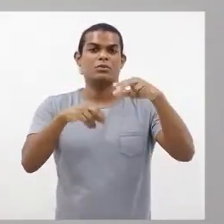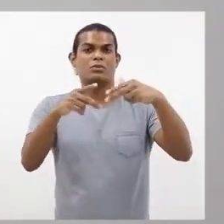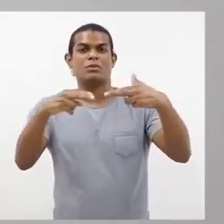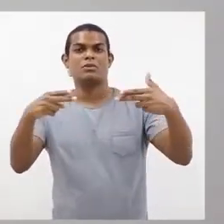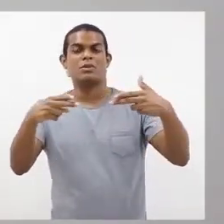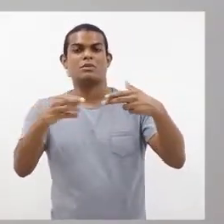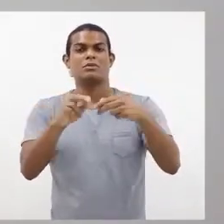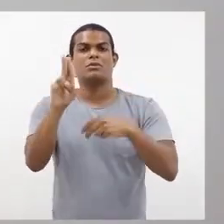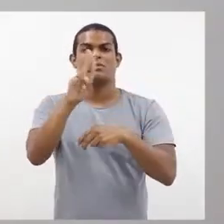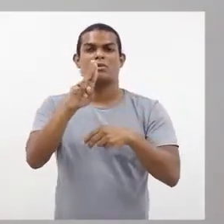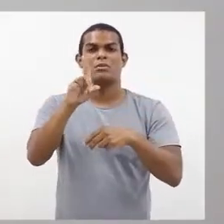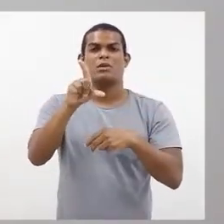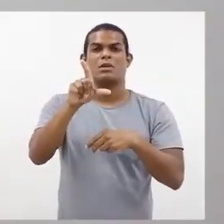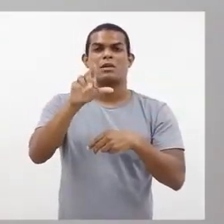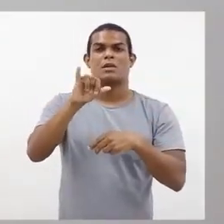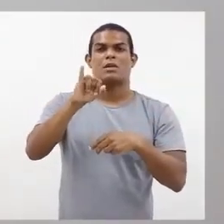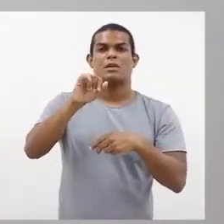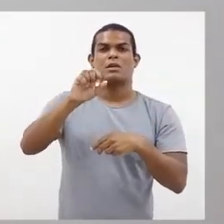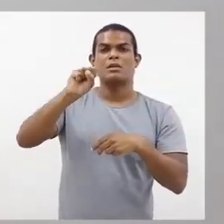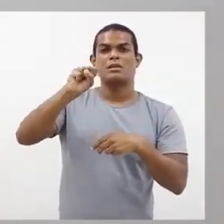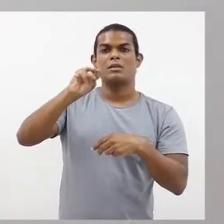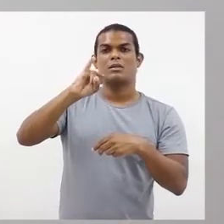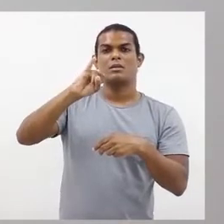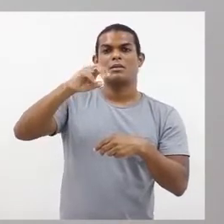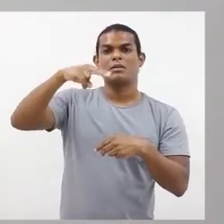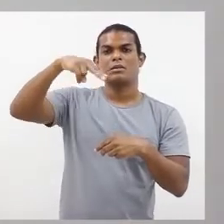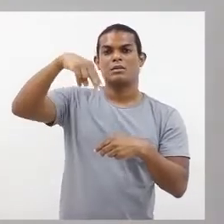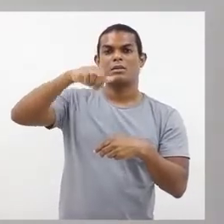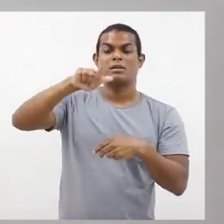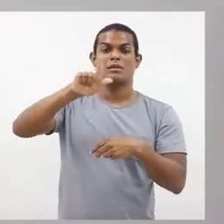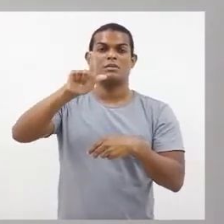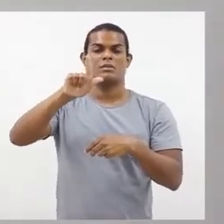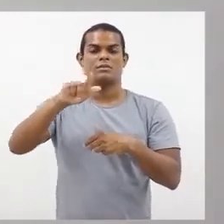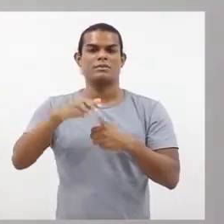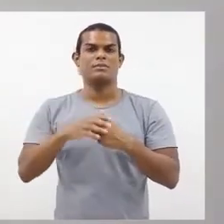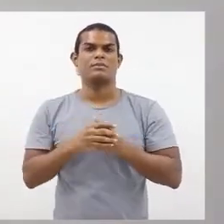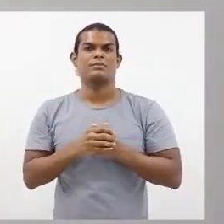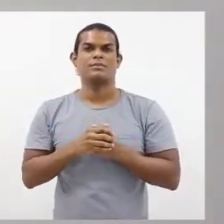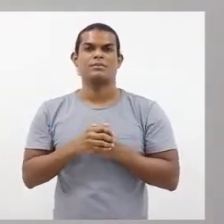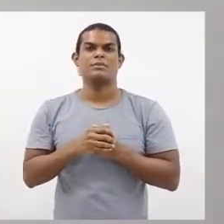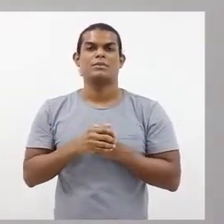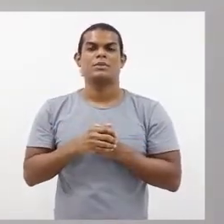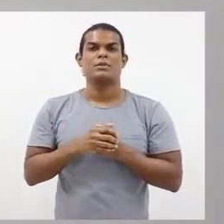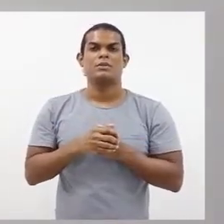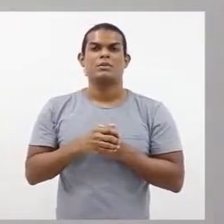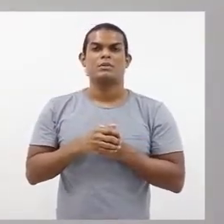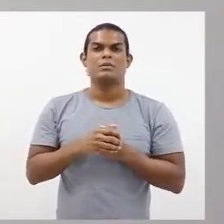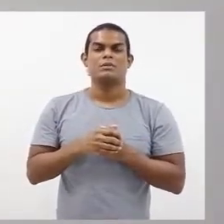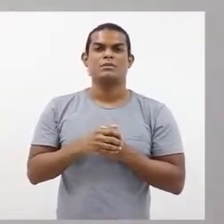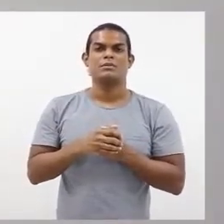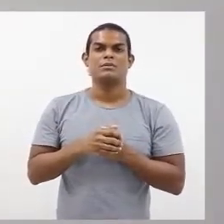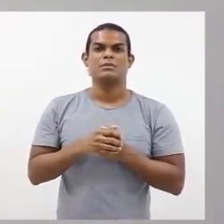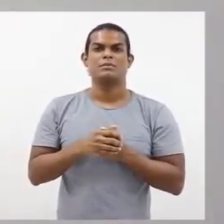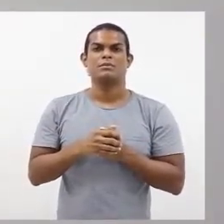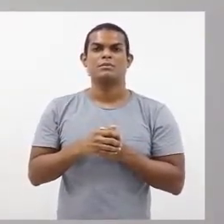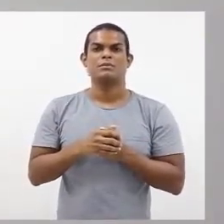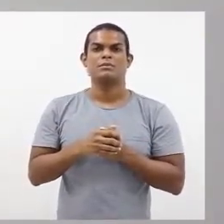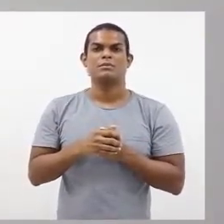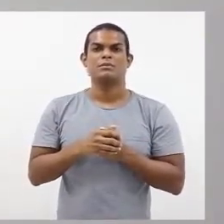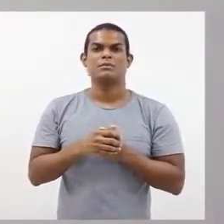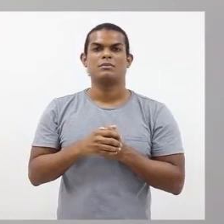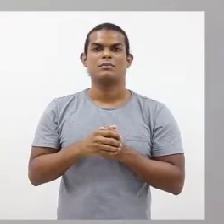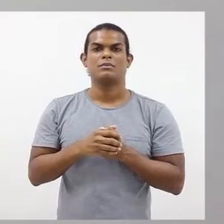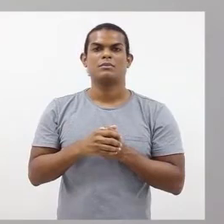de leasing ou arrendamento mercantil. Okay? Quando a gente trata do arrendamento mercantil ou do